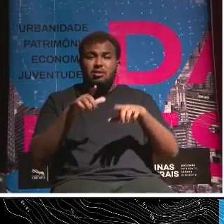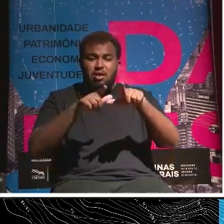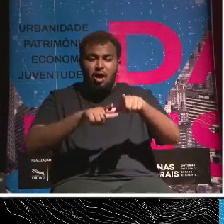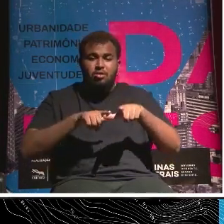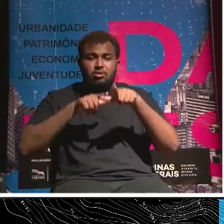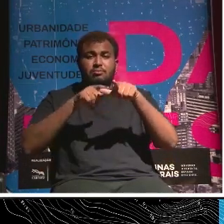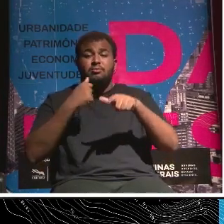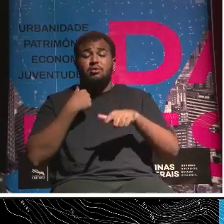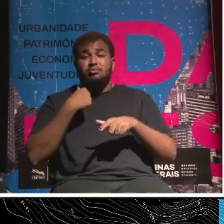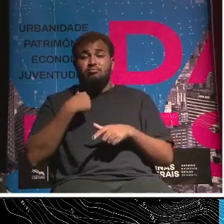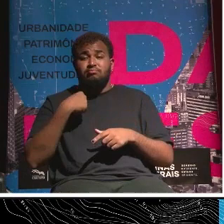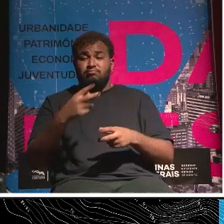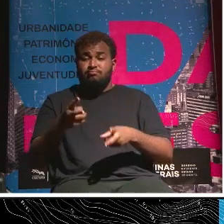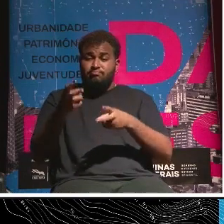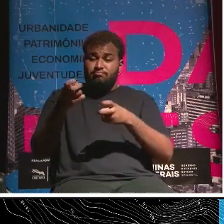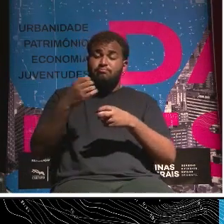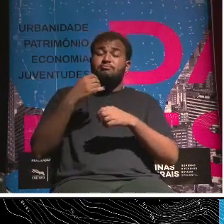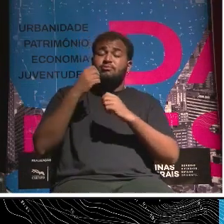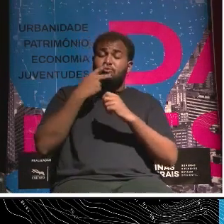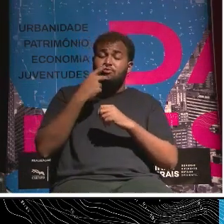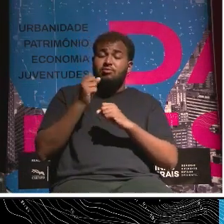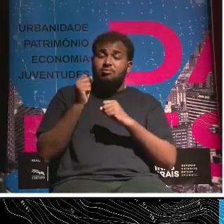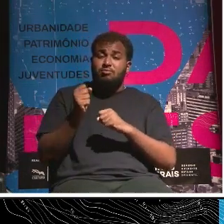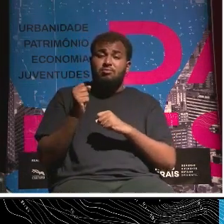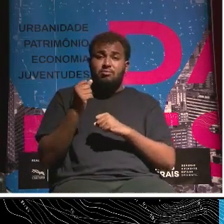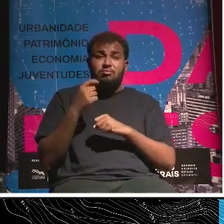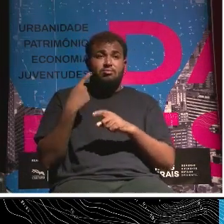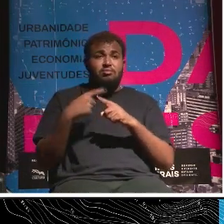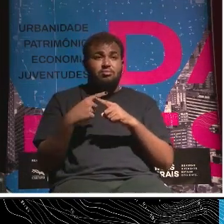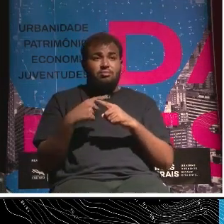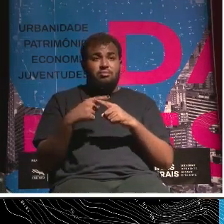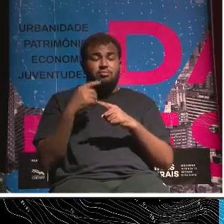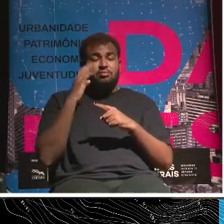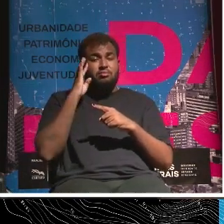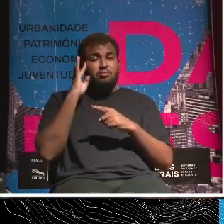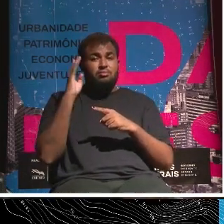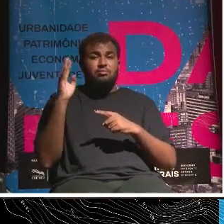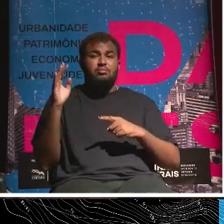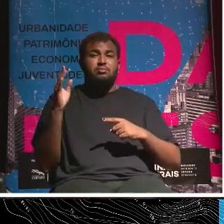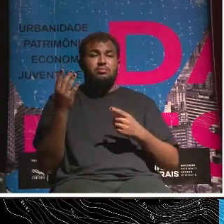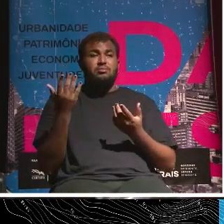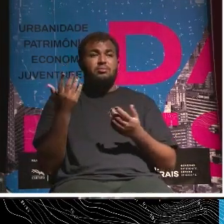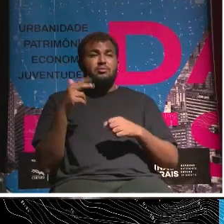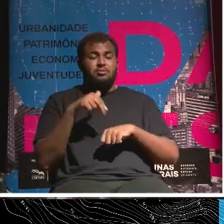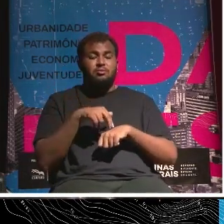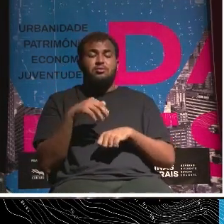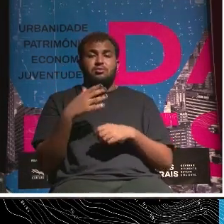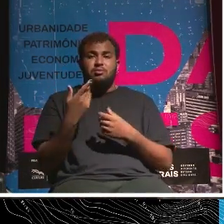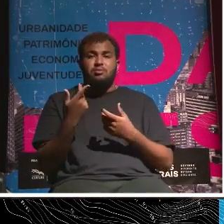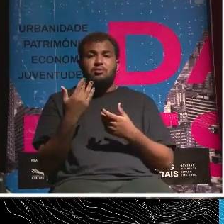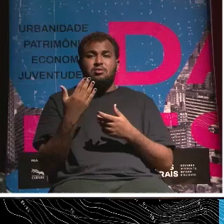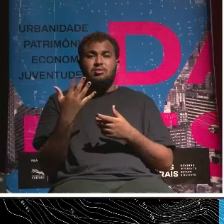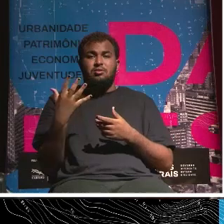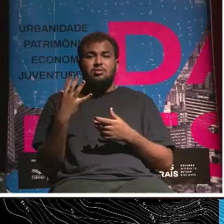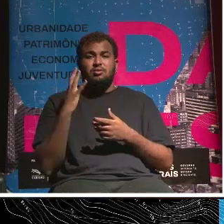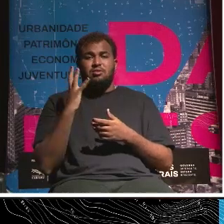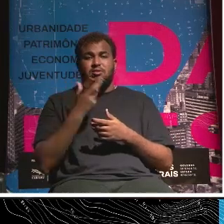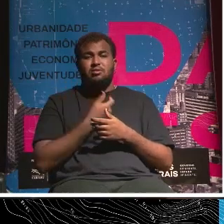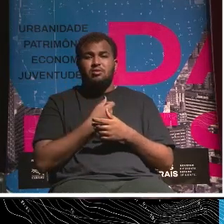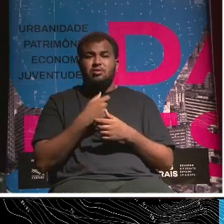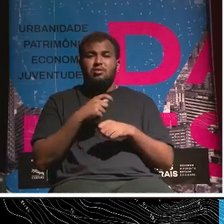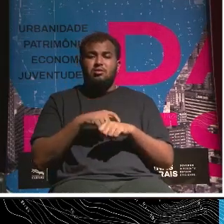e escuto a minha mãe falar do que ela sonha nessa salvaguarda do patrimônio quilombola,